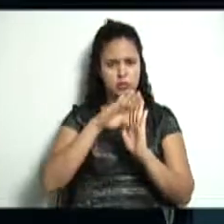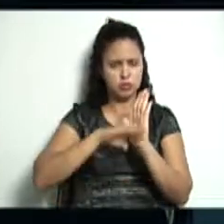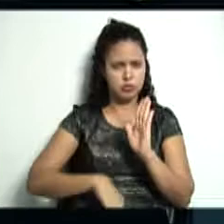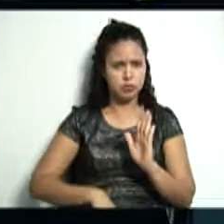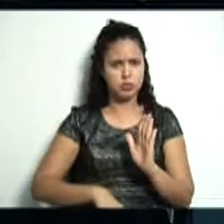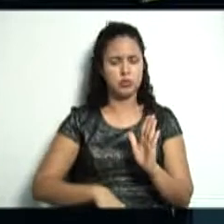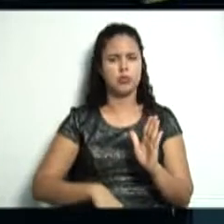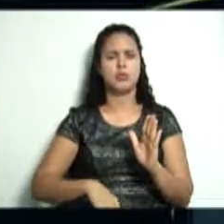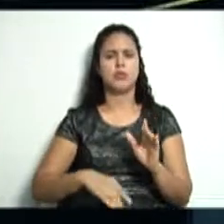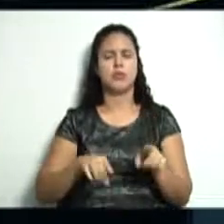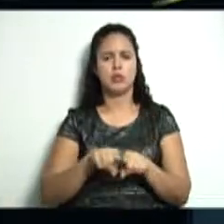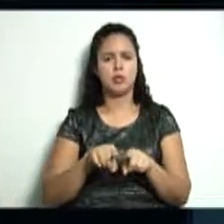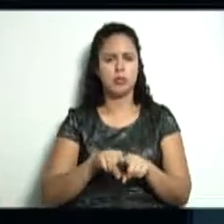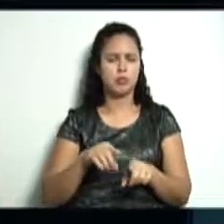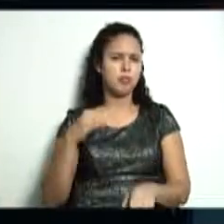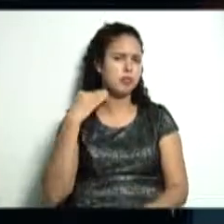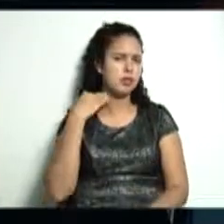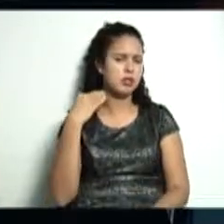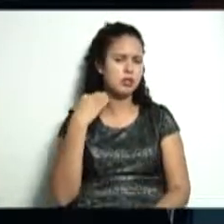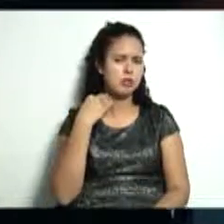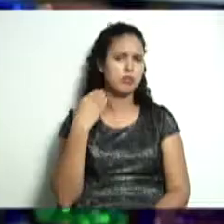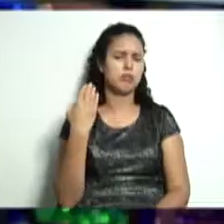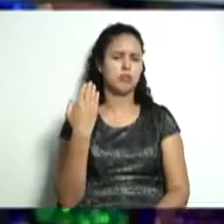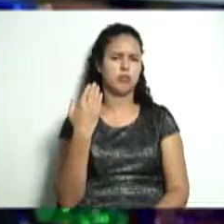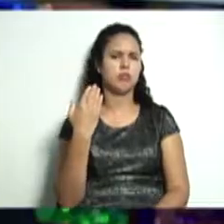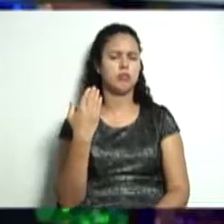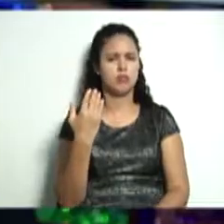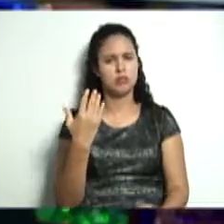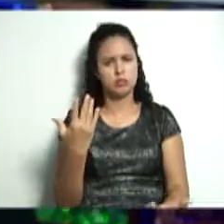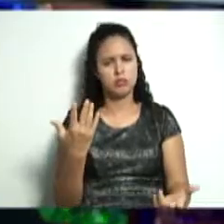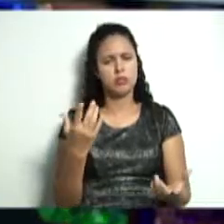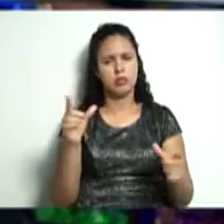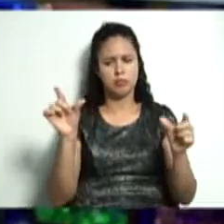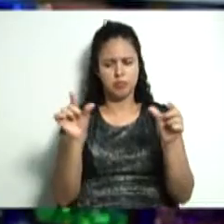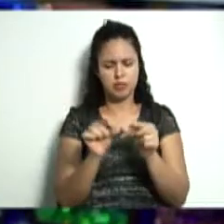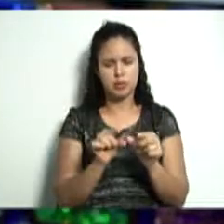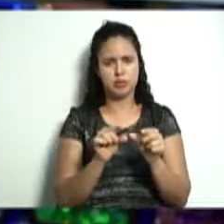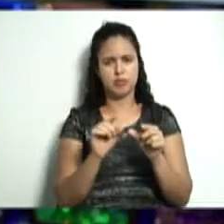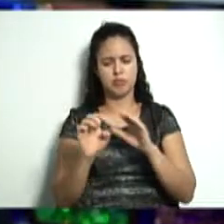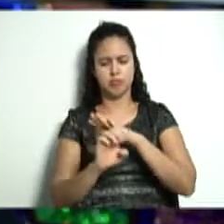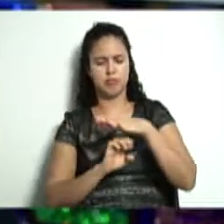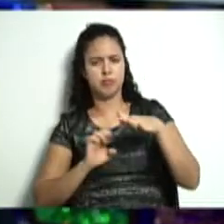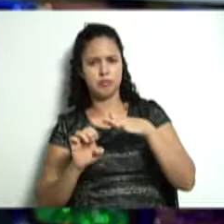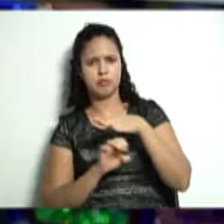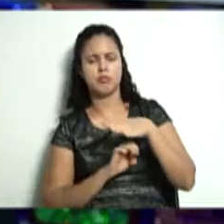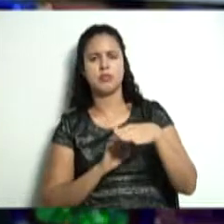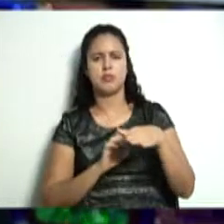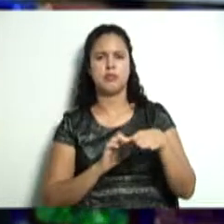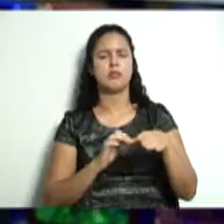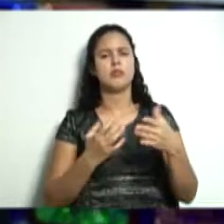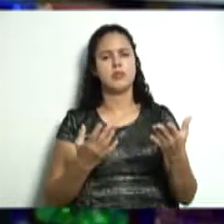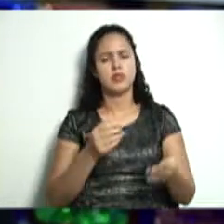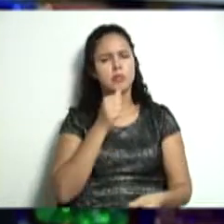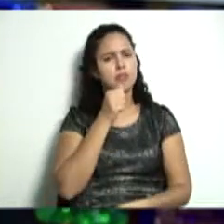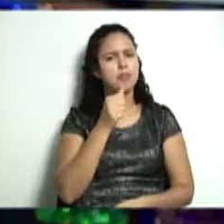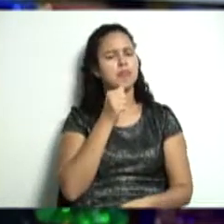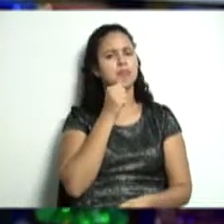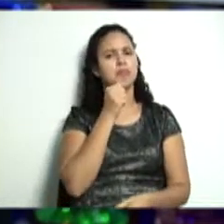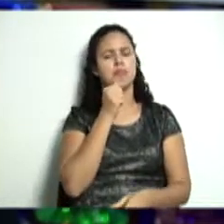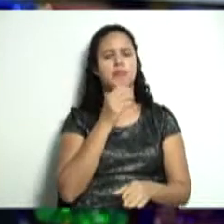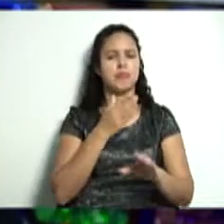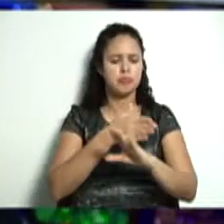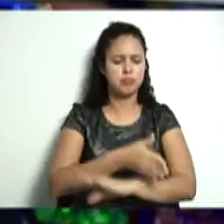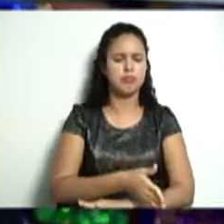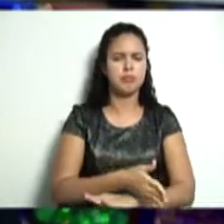demais bancos, que são muito altas, né? E o pequeno empresário, o microempreendedor não tem acesso, ou às vezes não consegue realmente aquele crédito que ele tanto